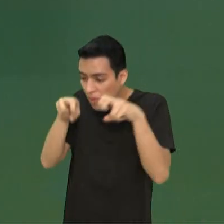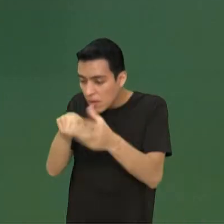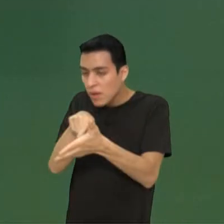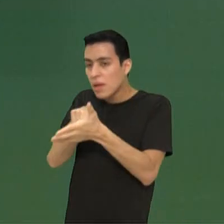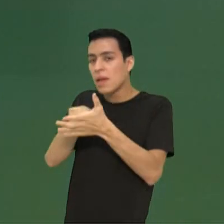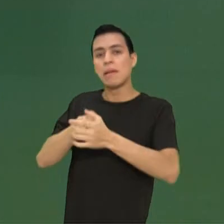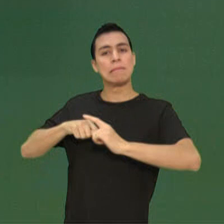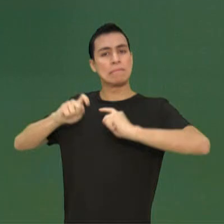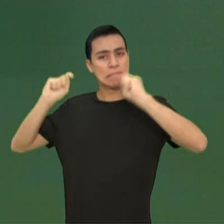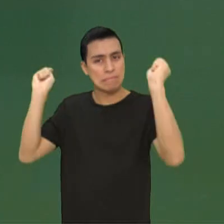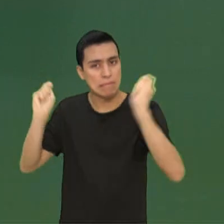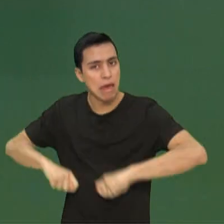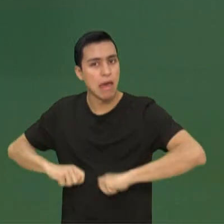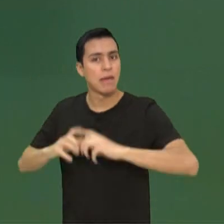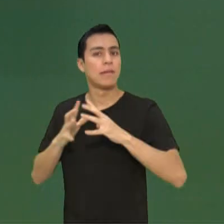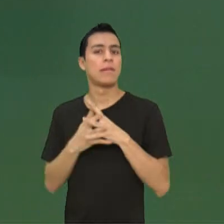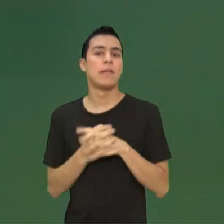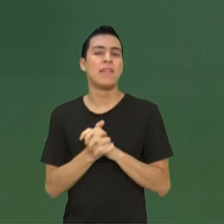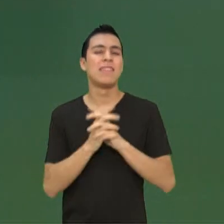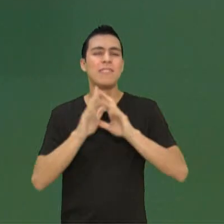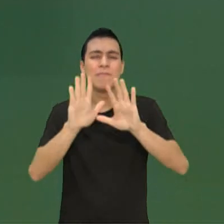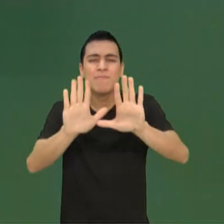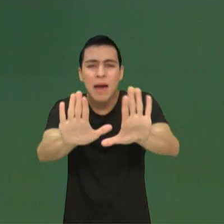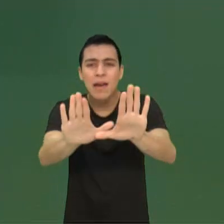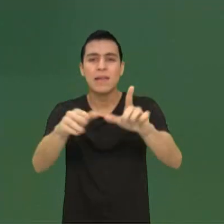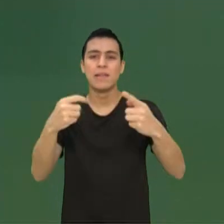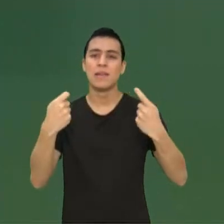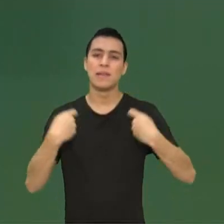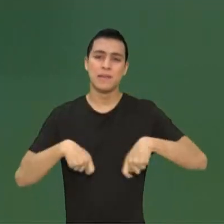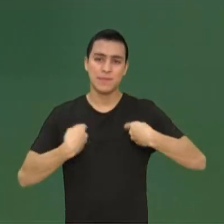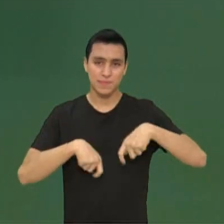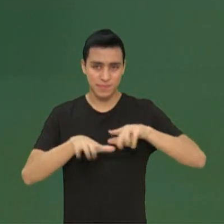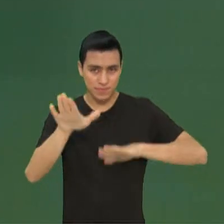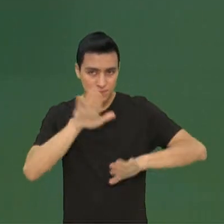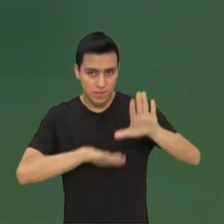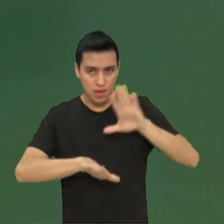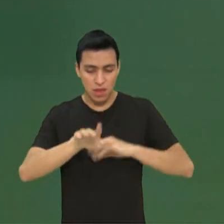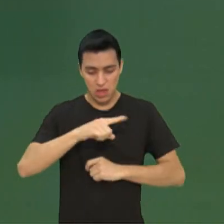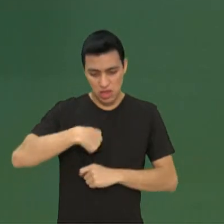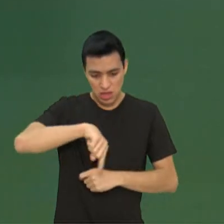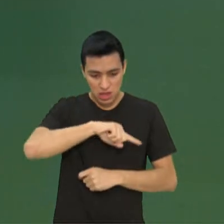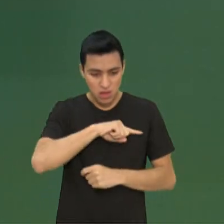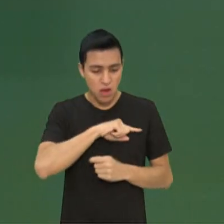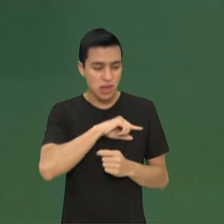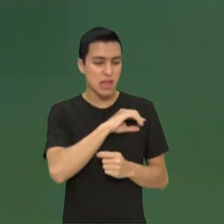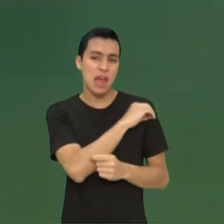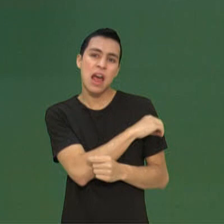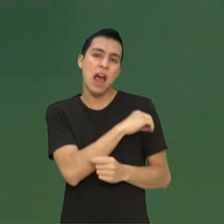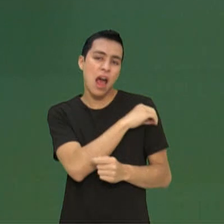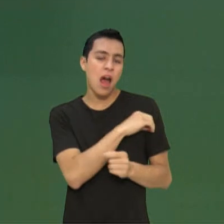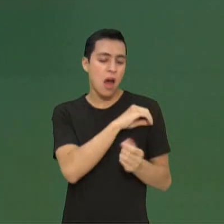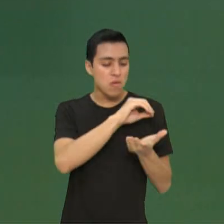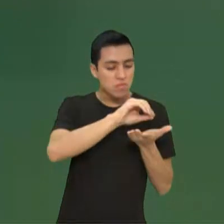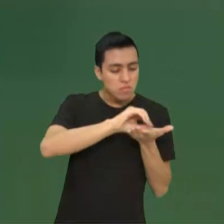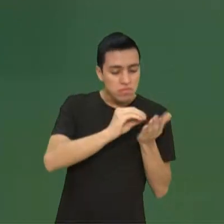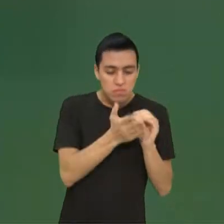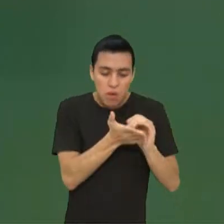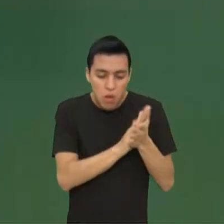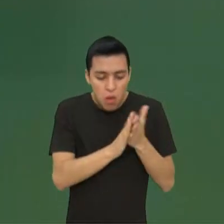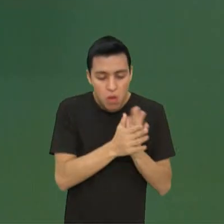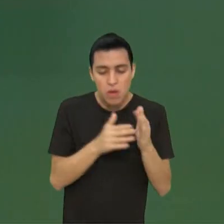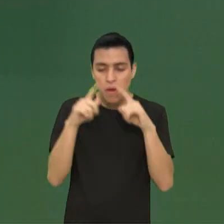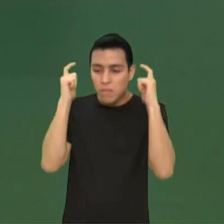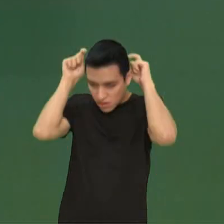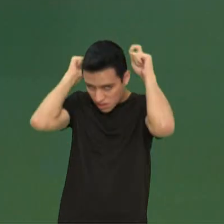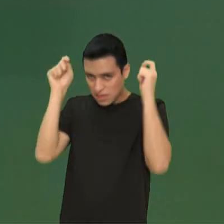estudos? Sim. Mas a gente tem que cuidar, pessoal. Não é porque a gente tem máscara e álcool gel que ninguém mais vai pegar coronavírus. Não é